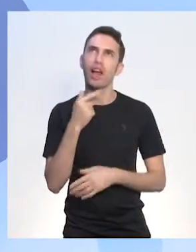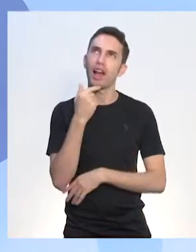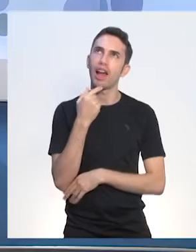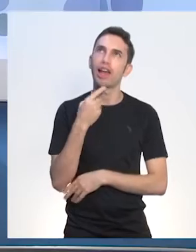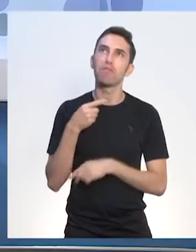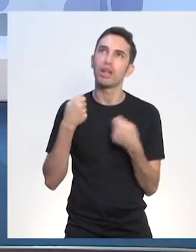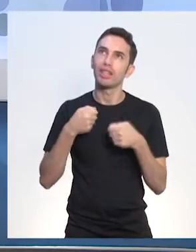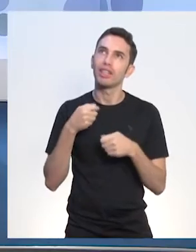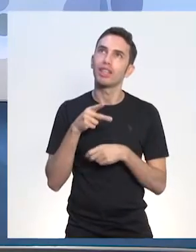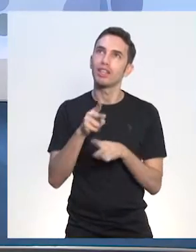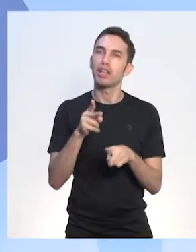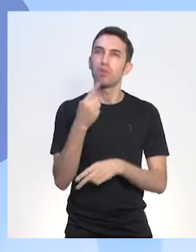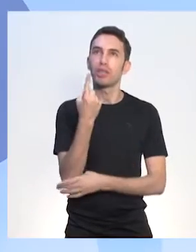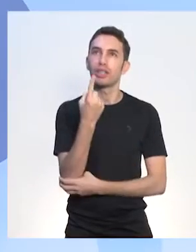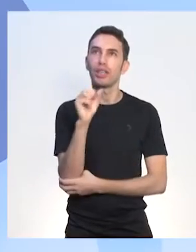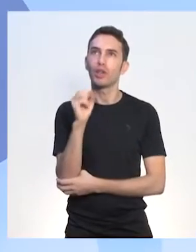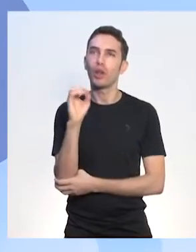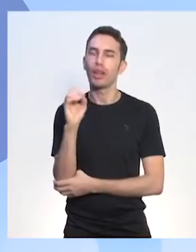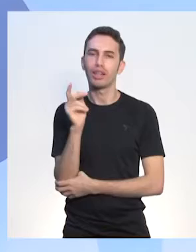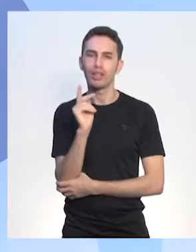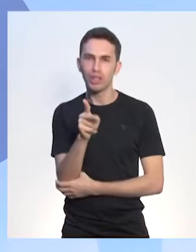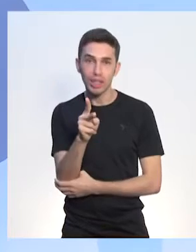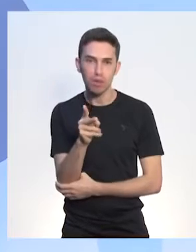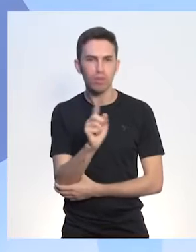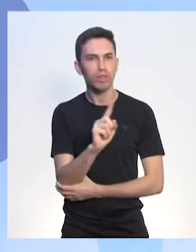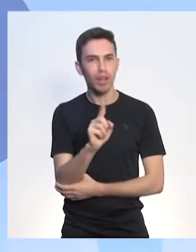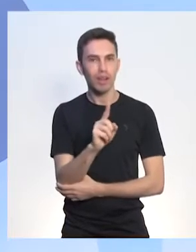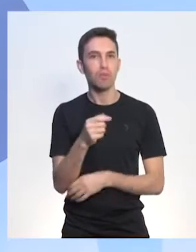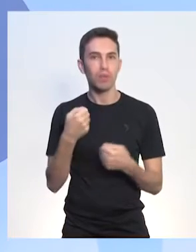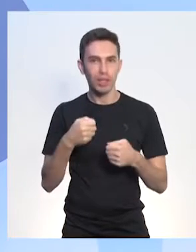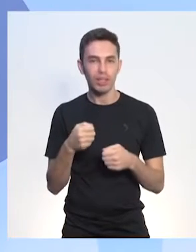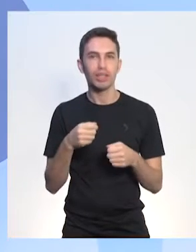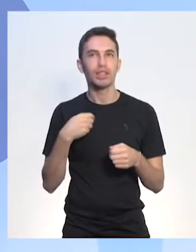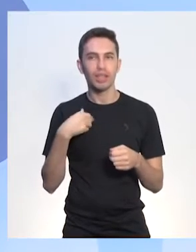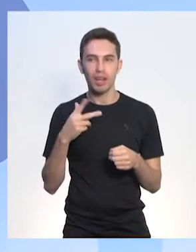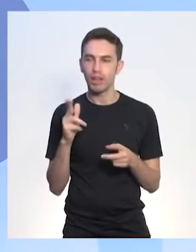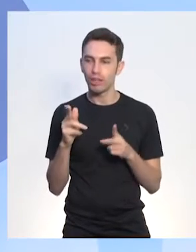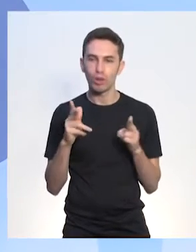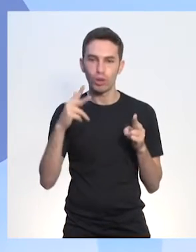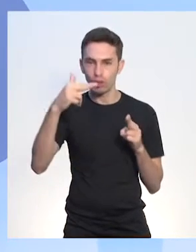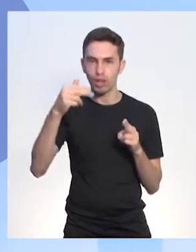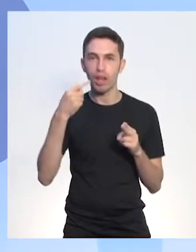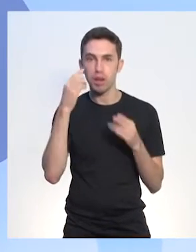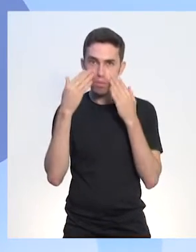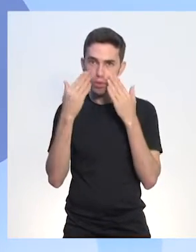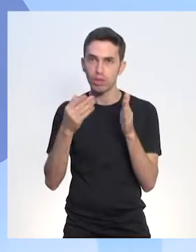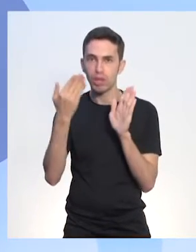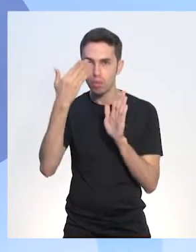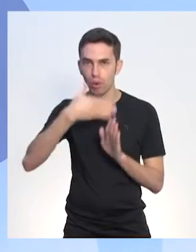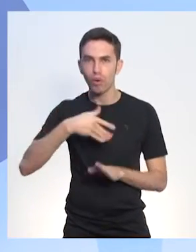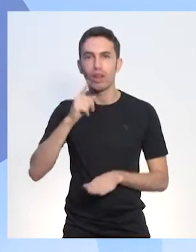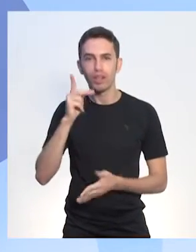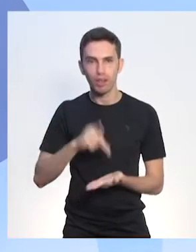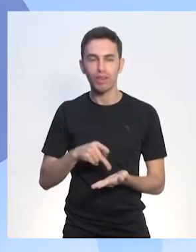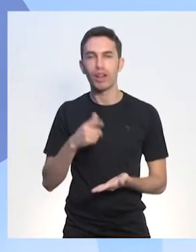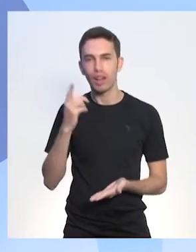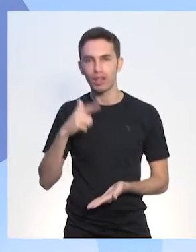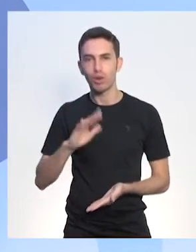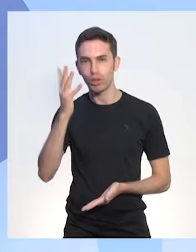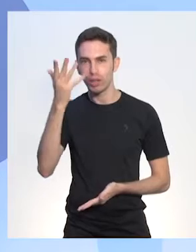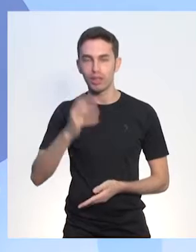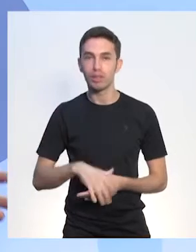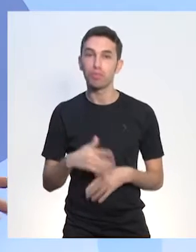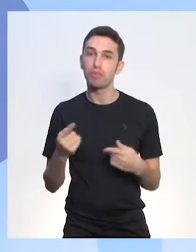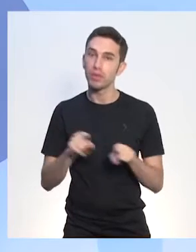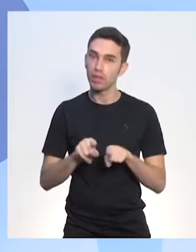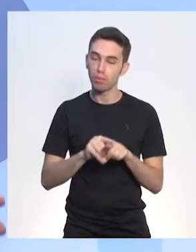para essa situação aí, né? A gente foi lá e mostrou que, de fato, essa condição de existência era real, assim como a outra também em relação às medidas dos